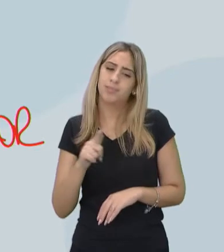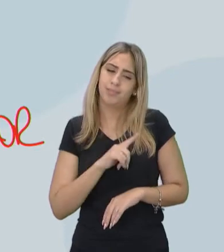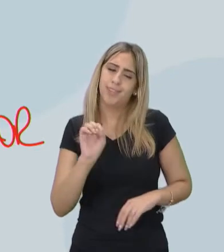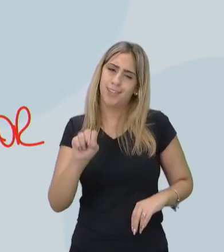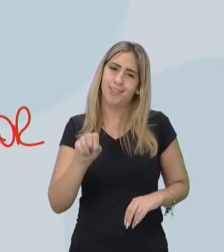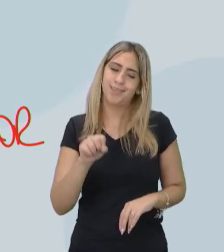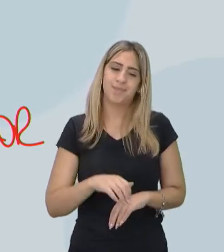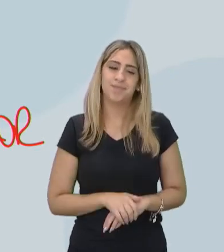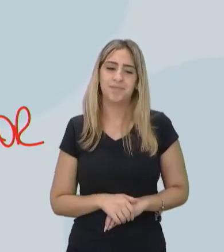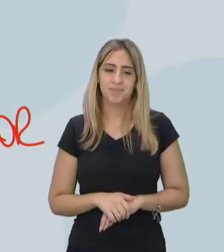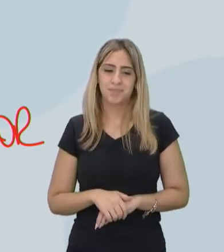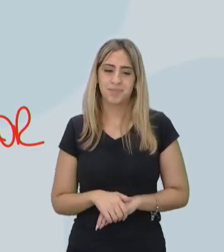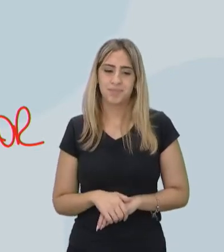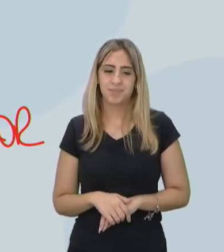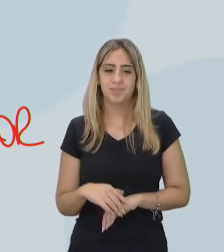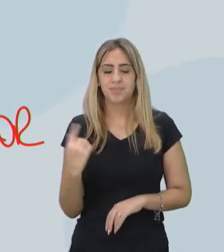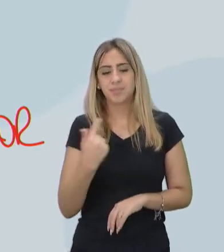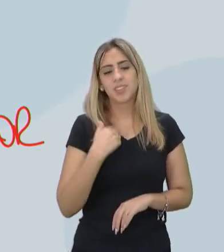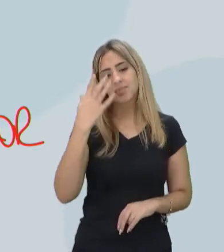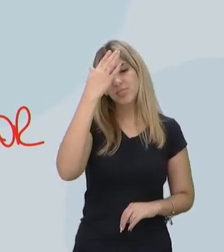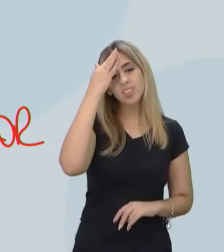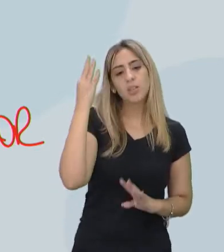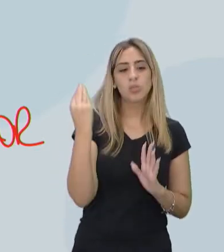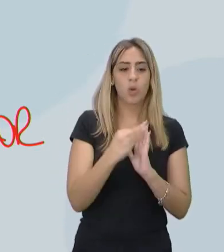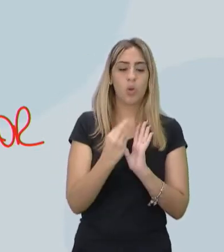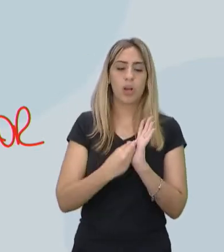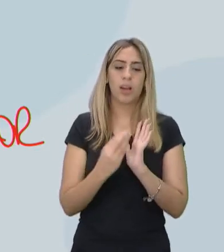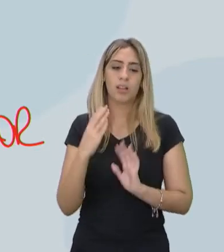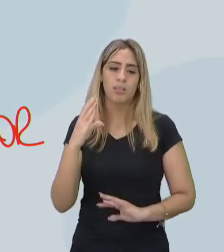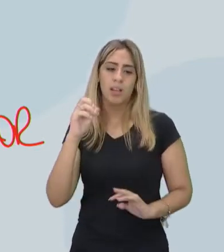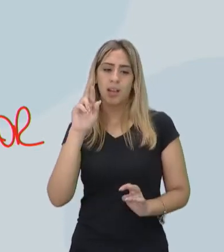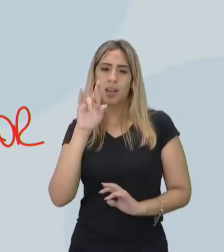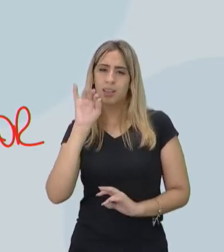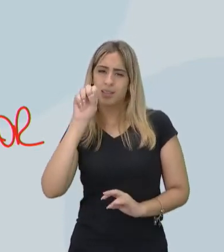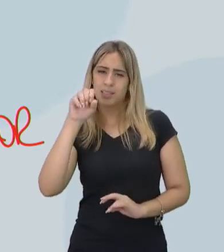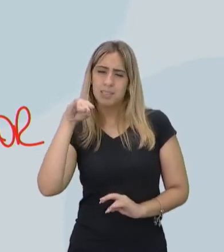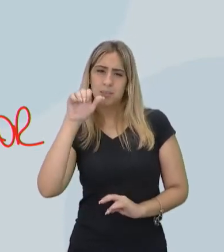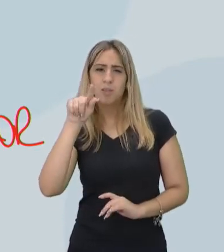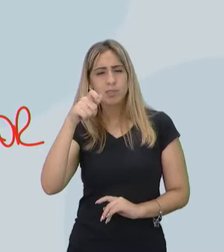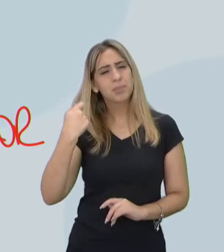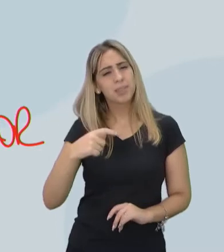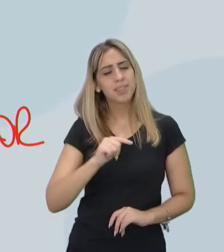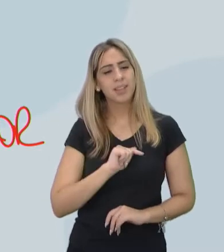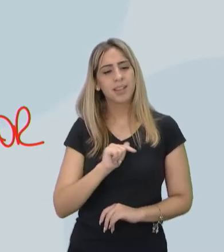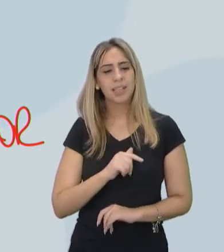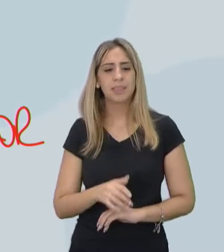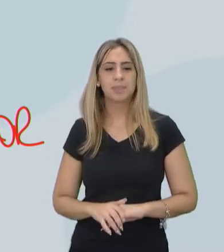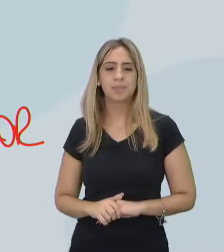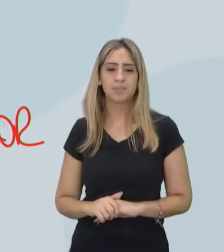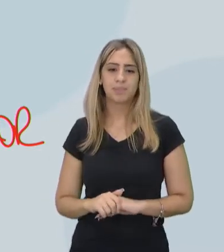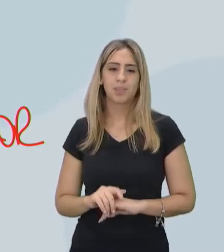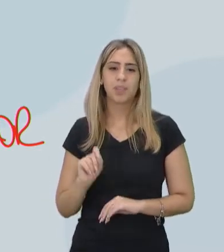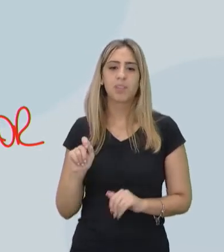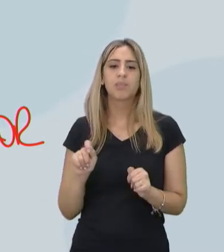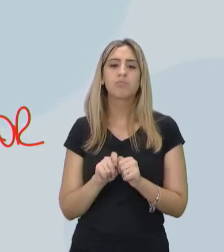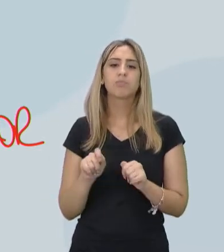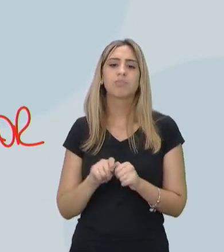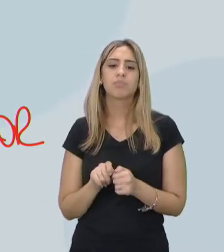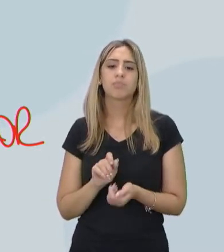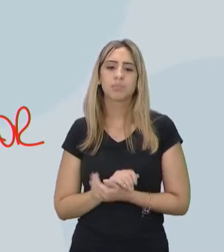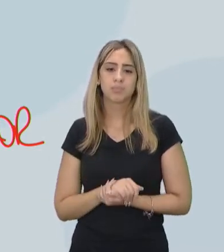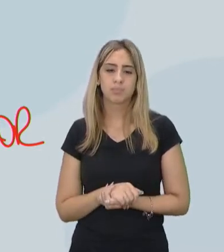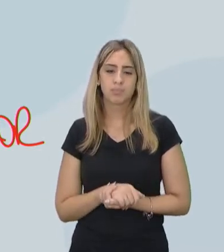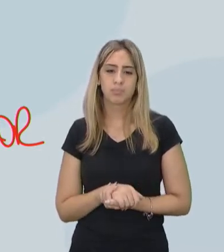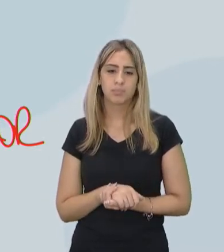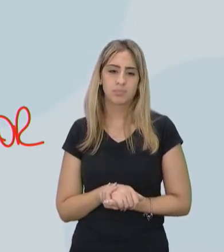Tony? Claro, porque a gente esqueceu de colocar o carisma também. Você precisa ter carisma, né? Gente, senão, quem que vai atrair as pessoas, quem né? que